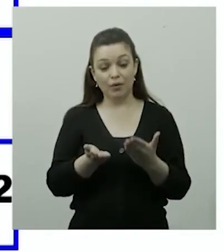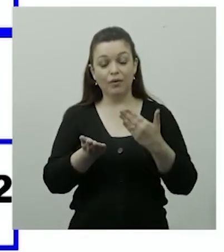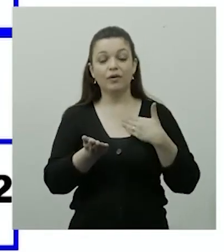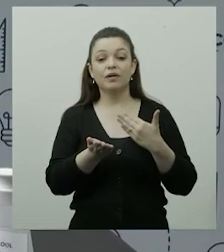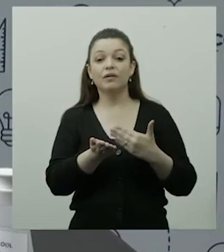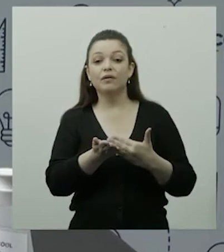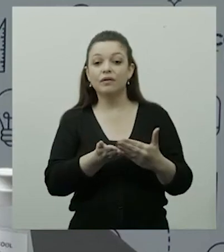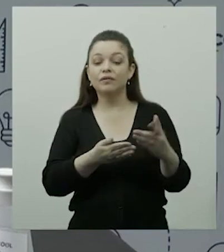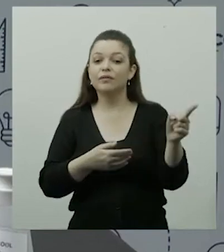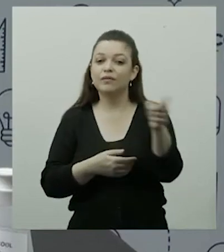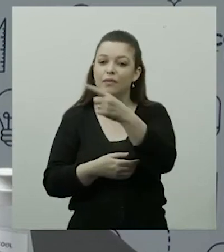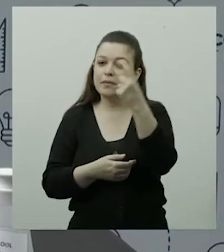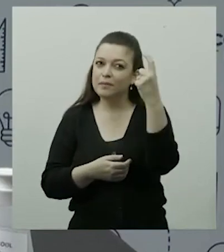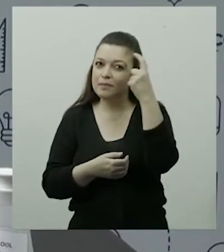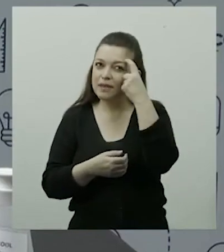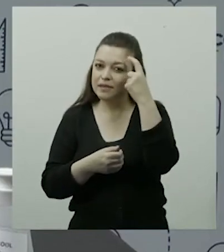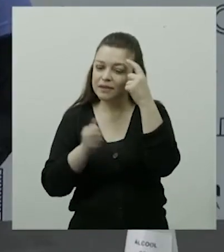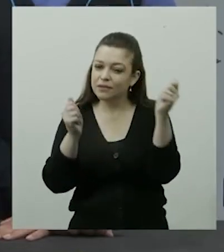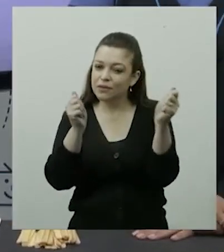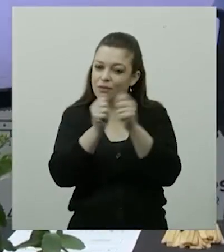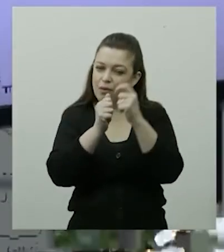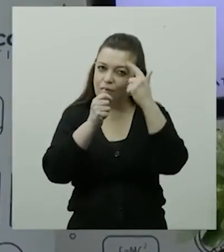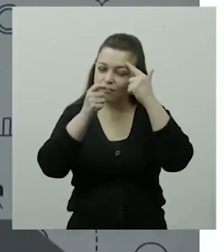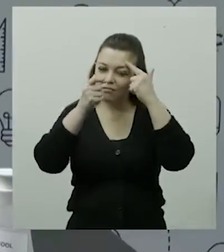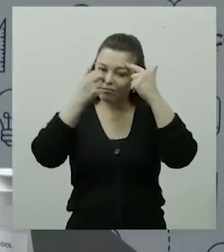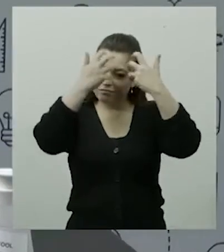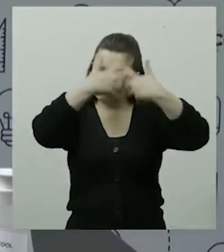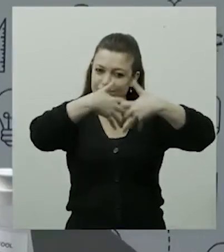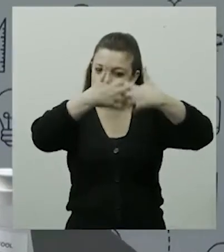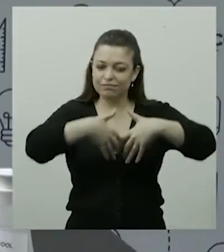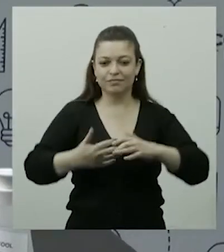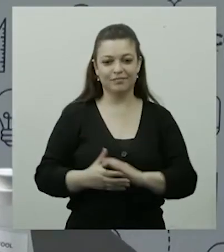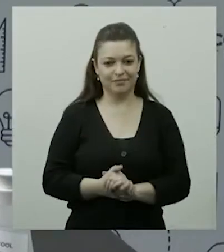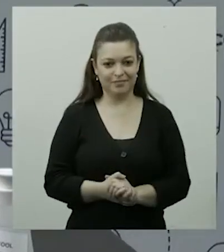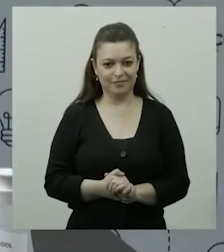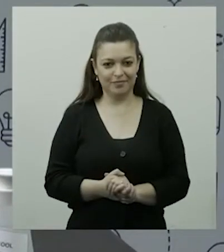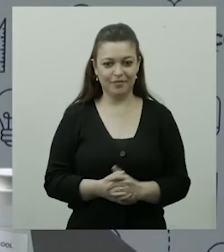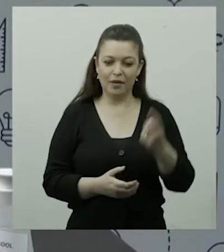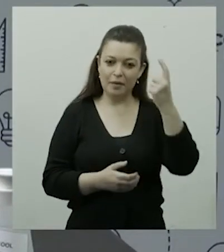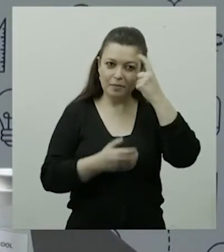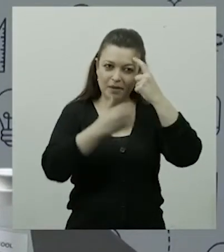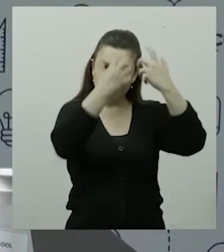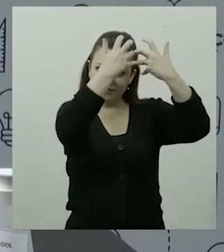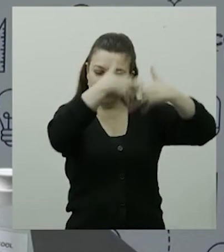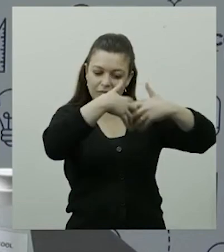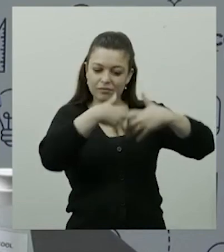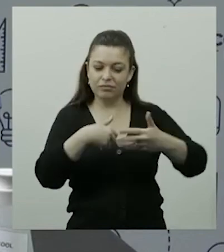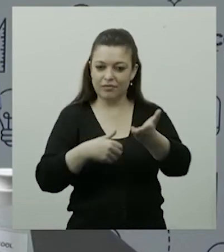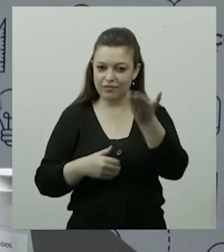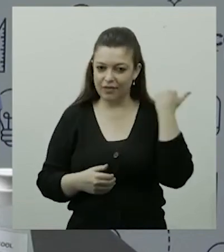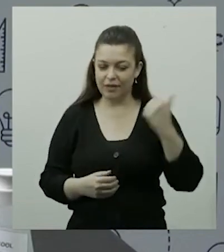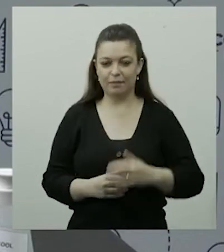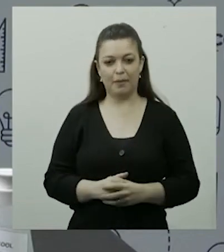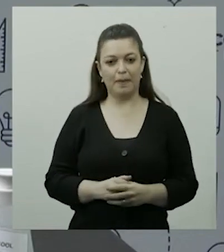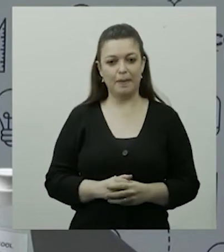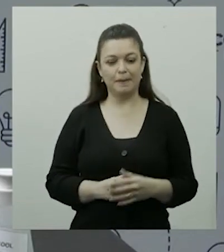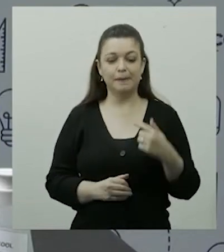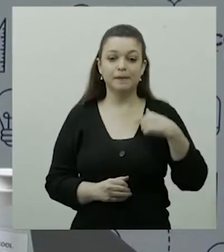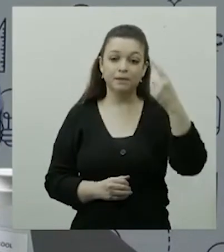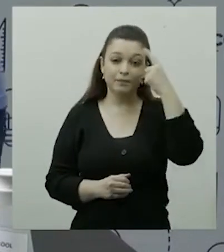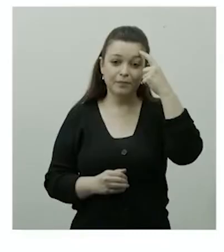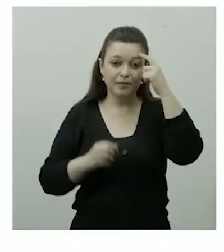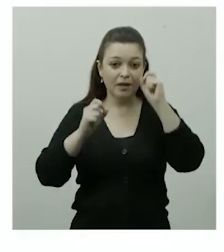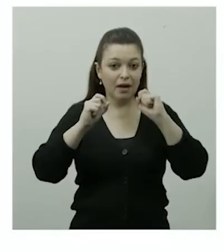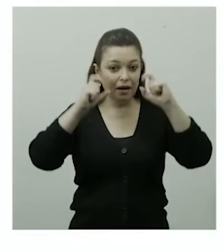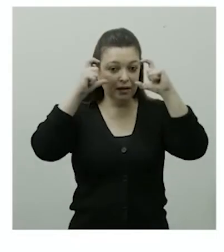nosso pensando com lógica. Então, vamos lá no nosso pensando com lógica. Prestem atenção lá,